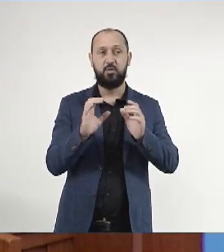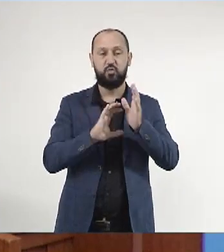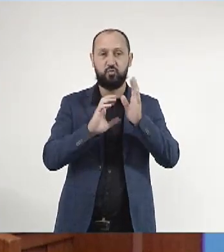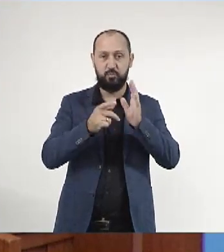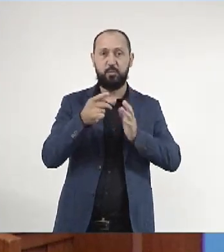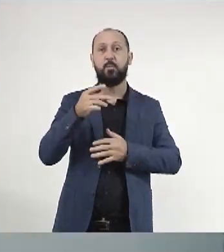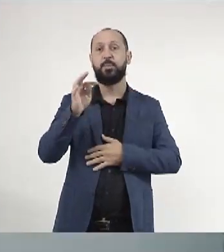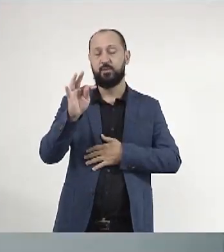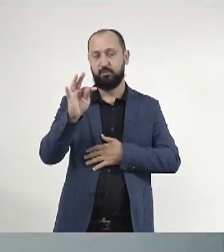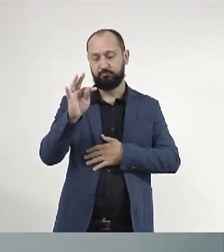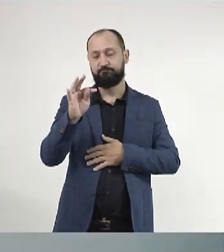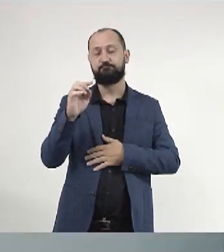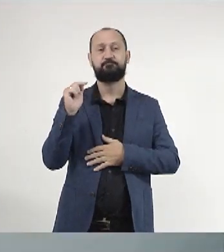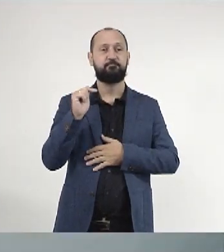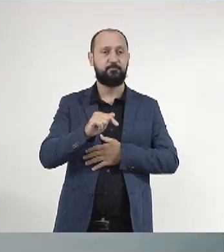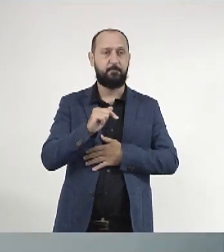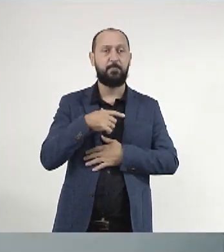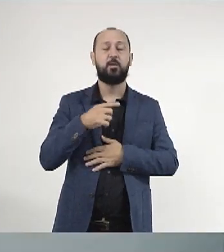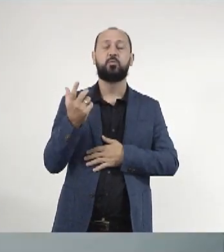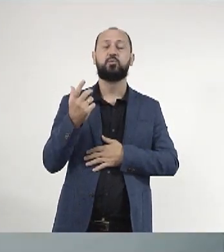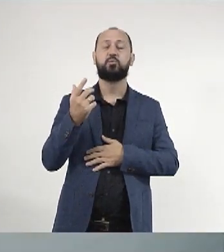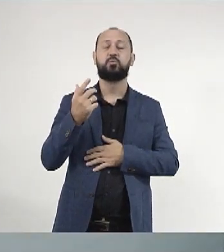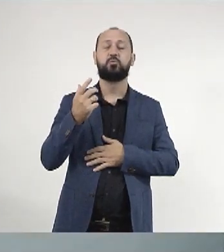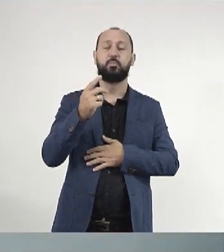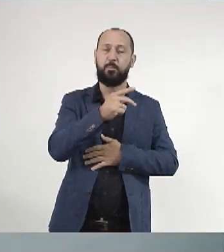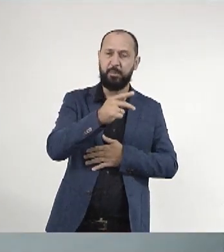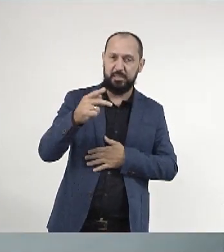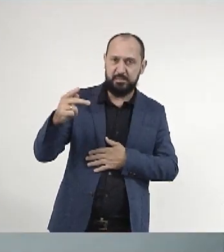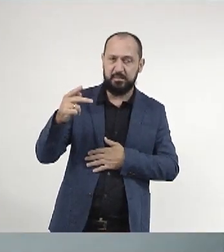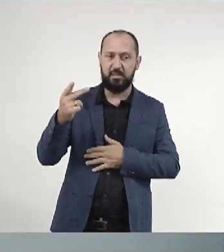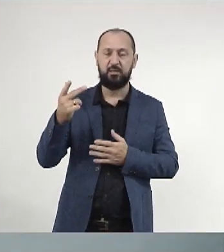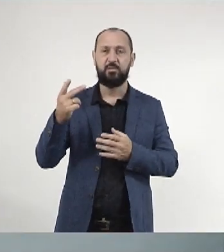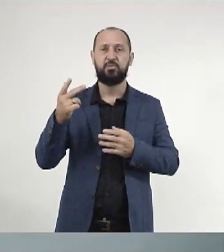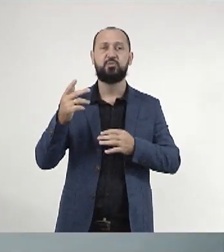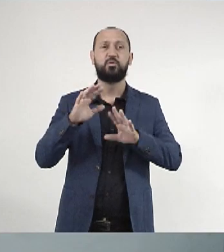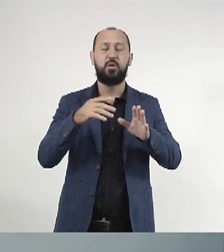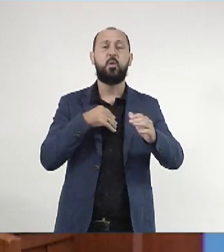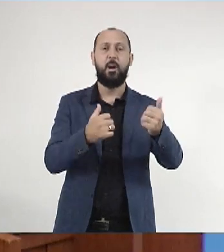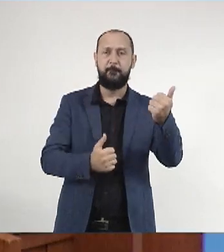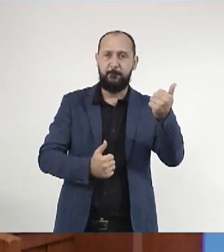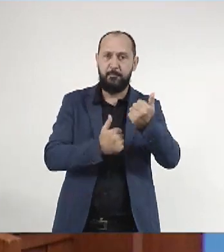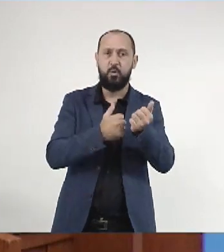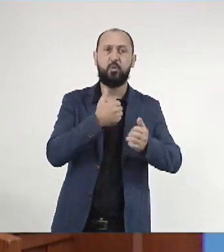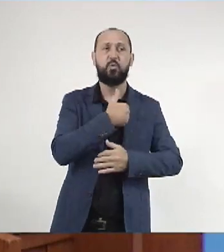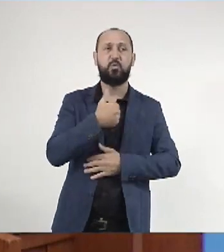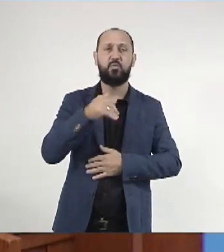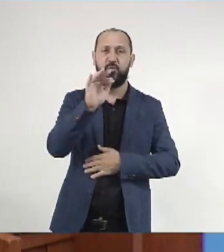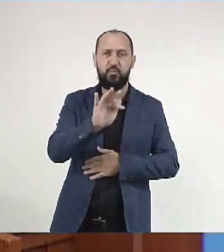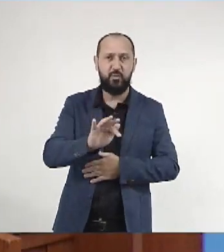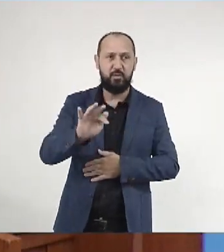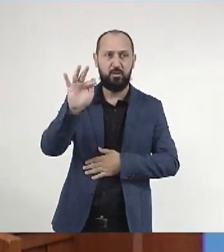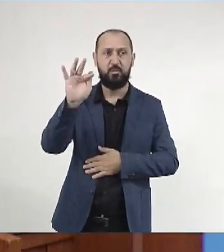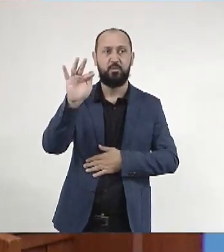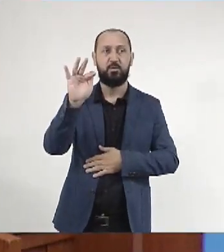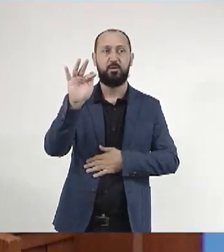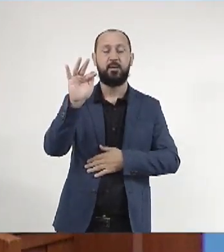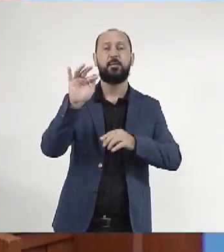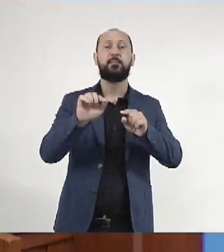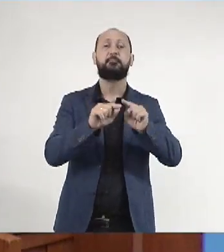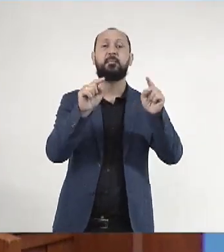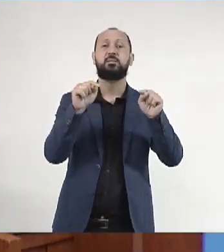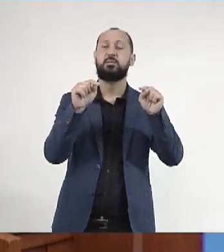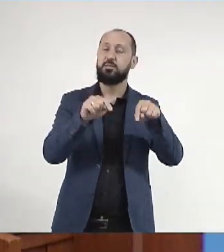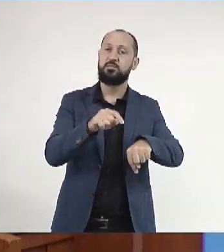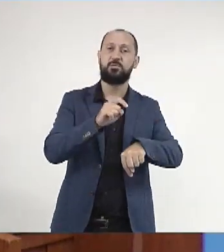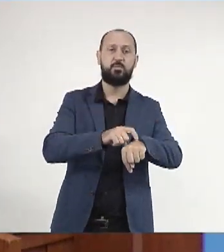dos Trabalhadores, do partido do Presidente da República, eu apoio o governo federal, né? Mas,